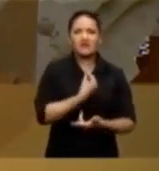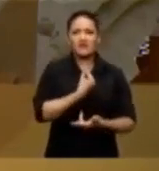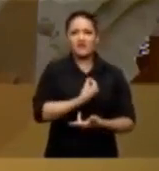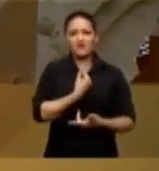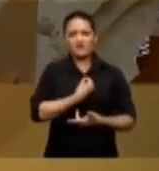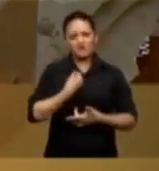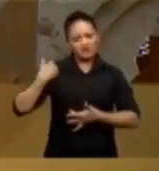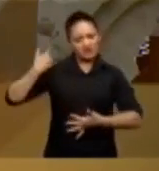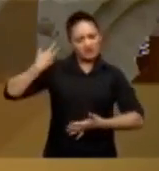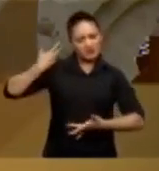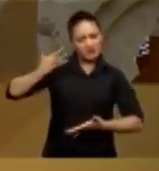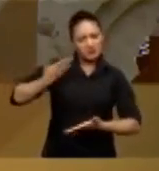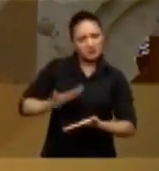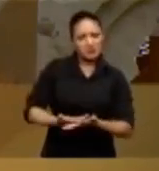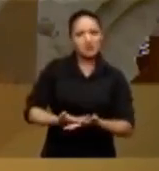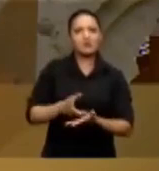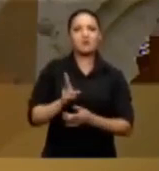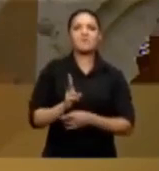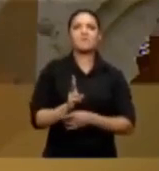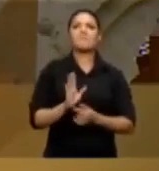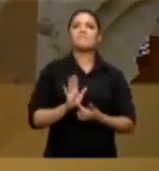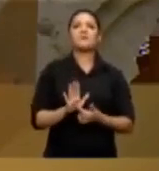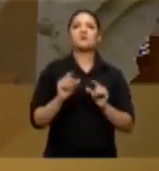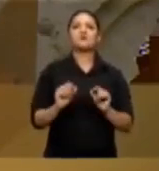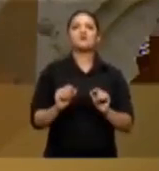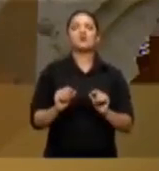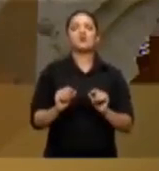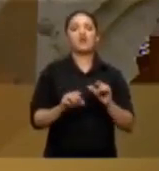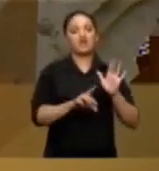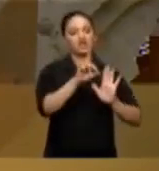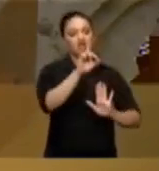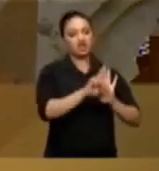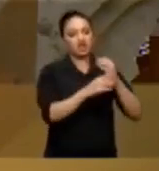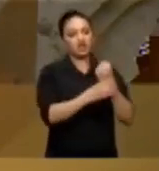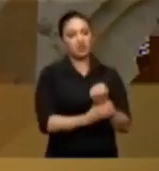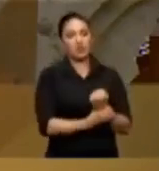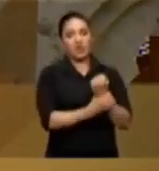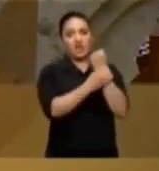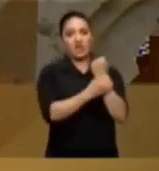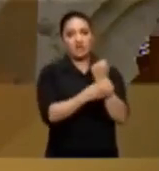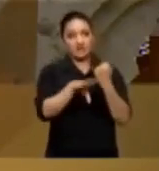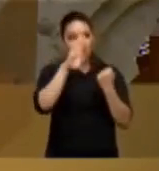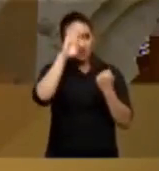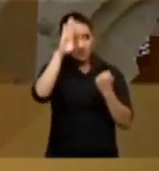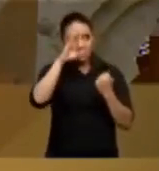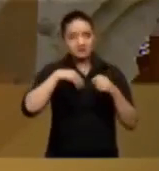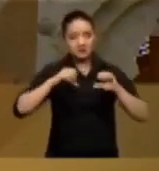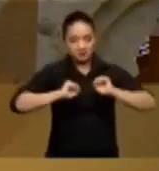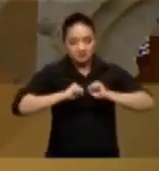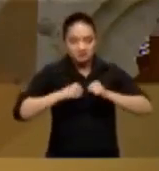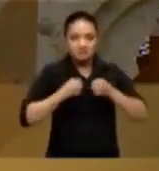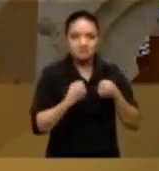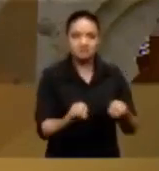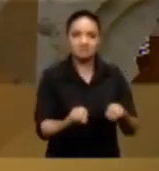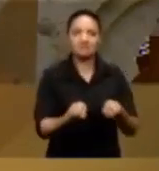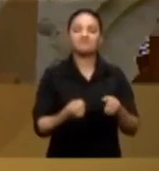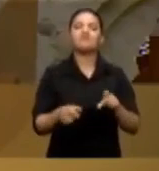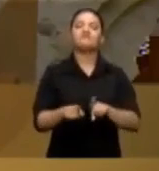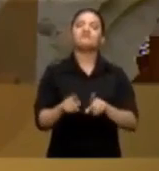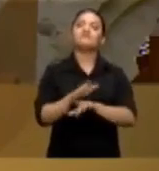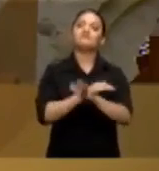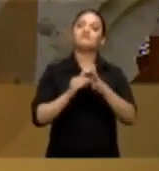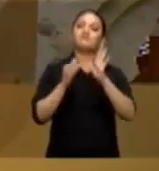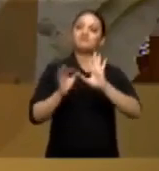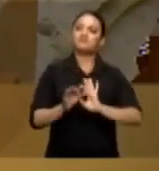Vossa Excelência, um ilustrado defensor dos direitos e garantias fundamentais e cultor das liberdades e